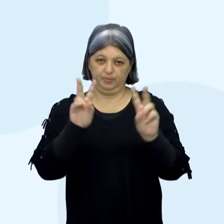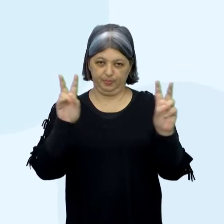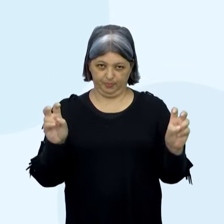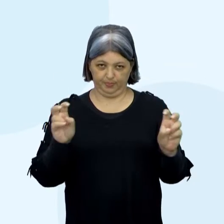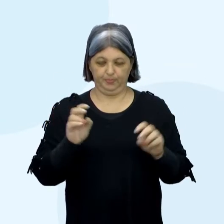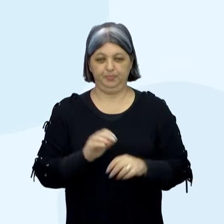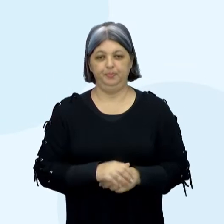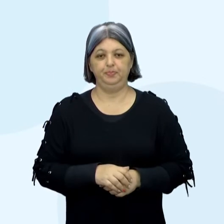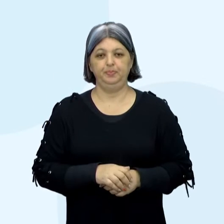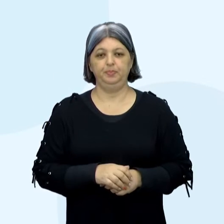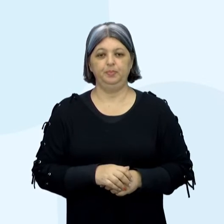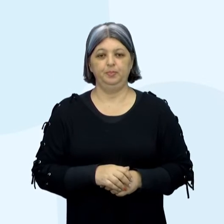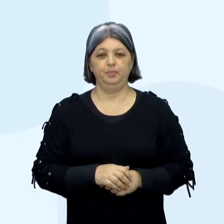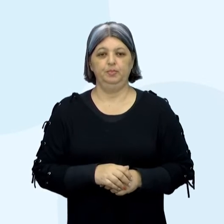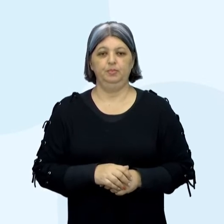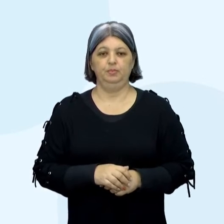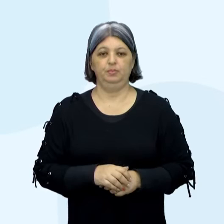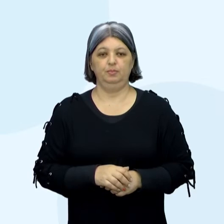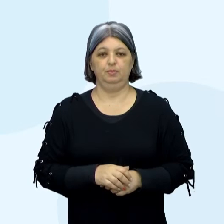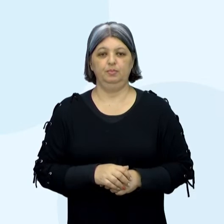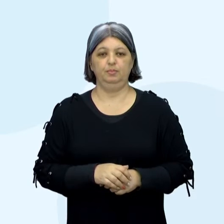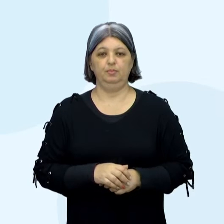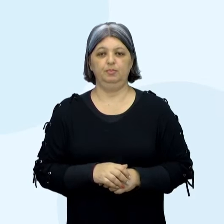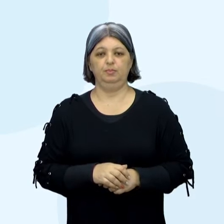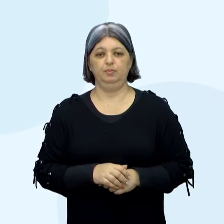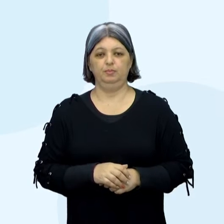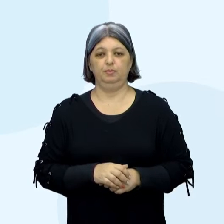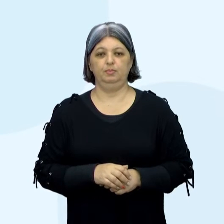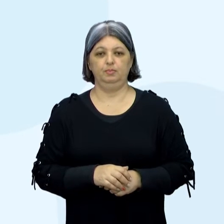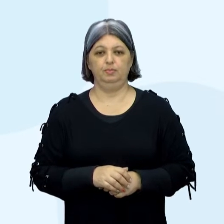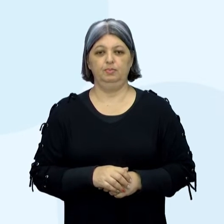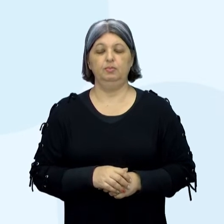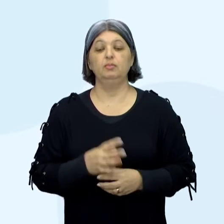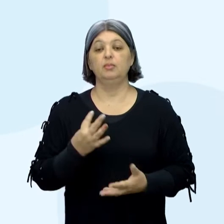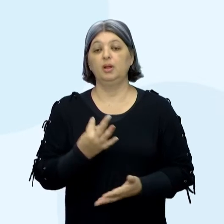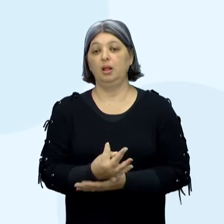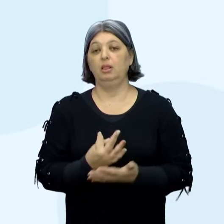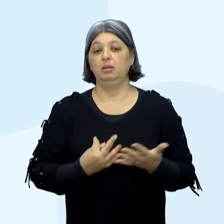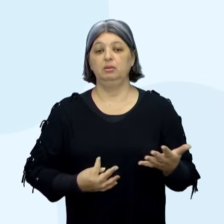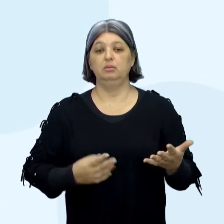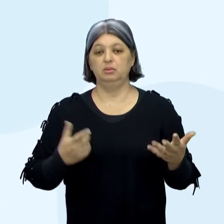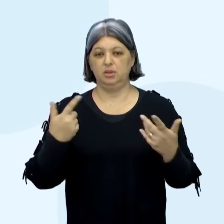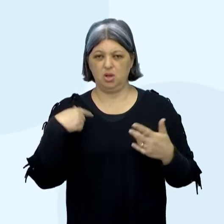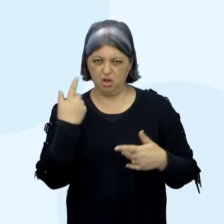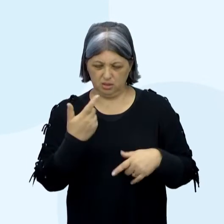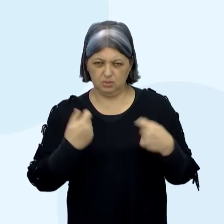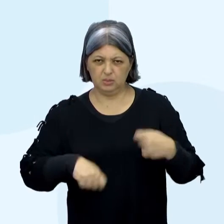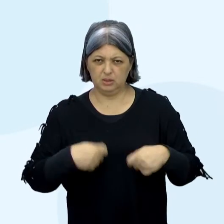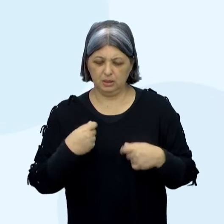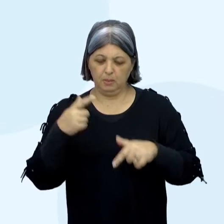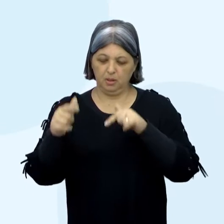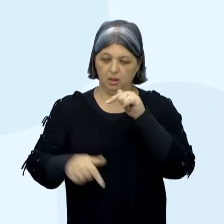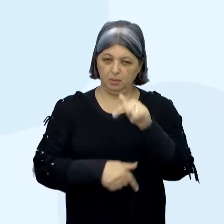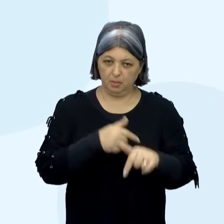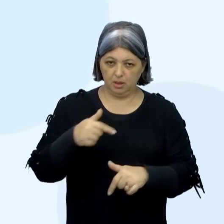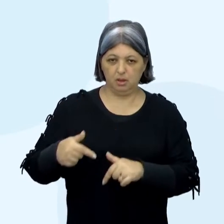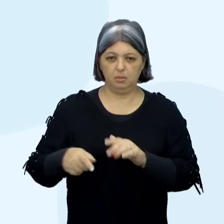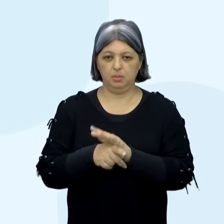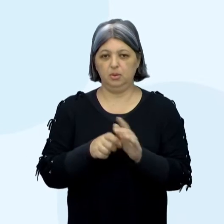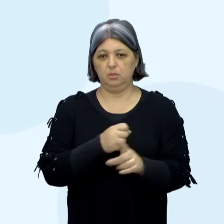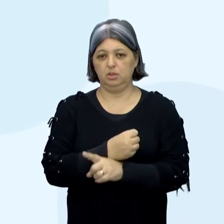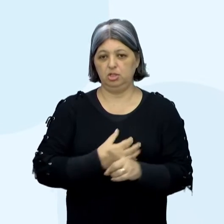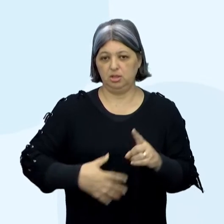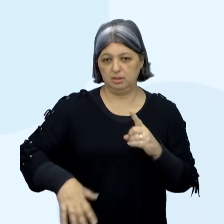aspas, entre parênteses, mais texto, e aí? Devemos trabalhar em prol de uma sociedade